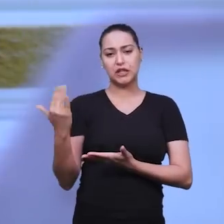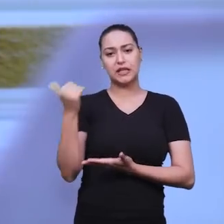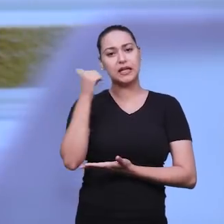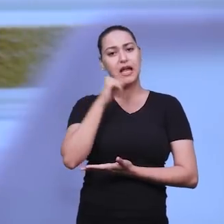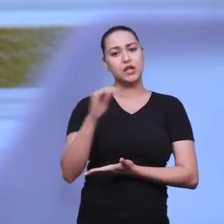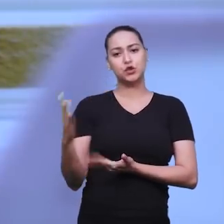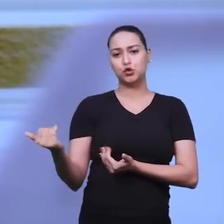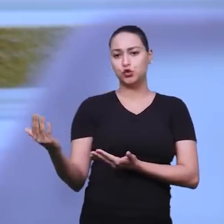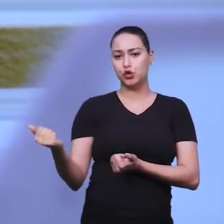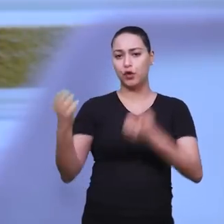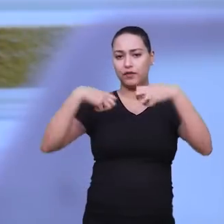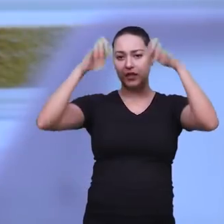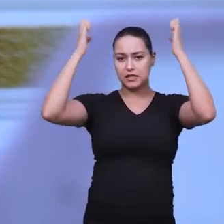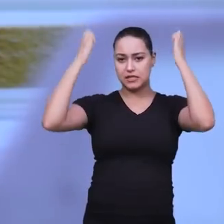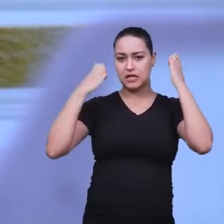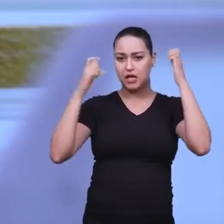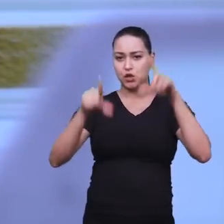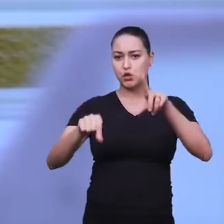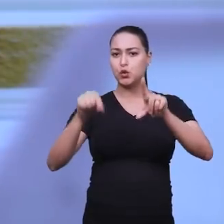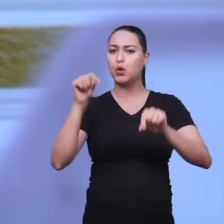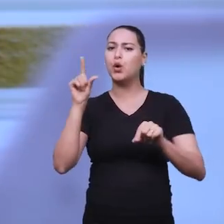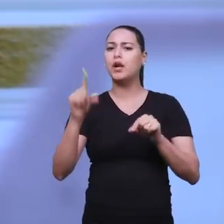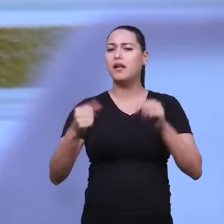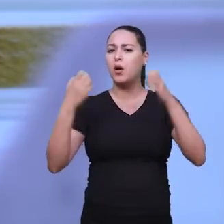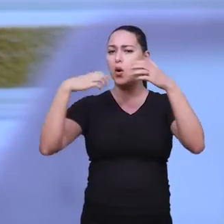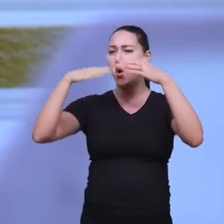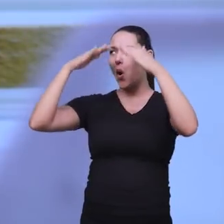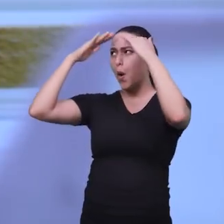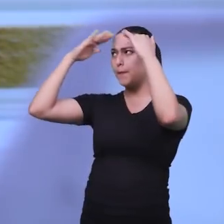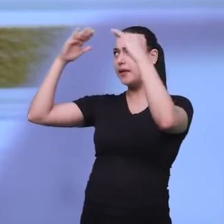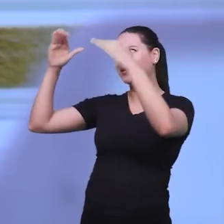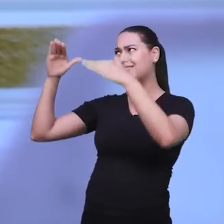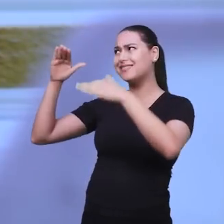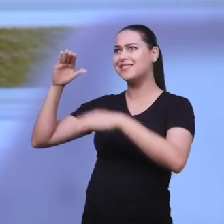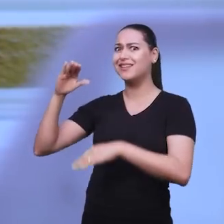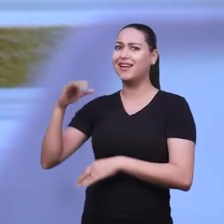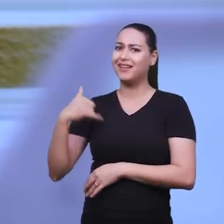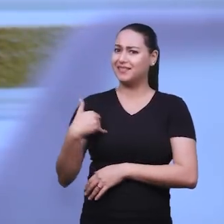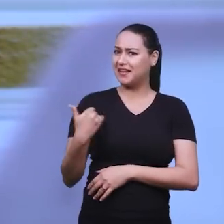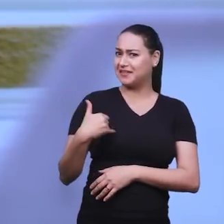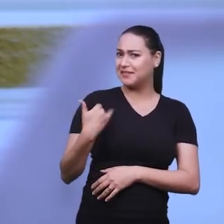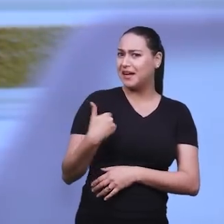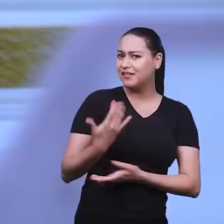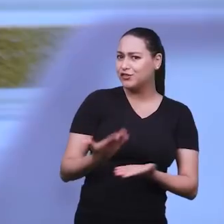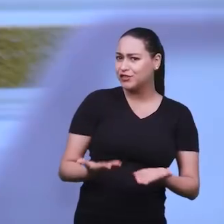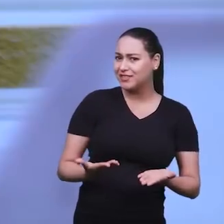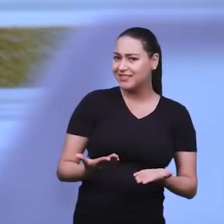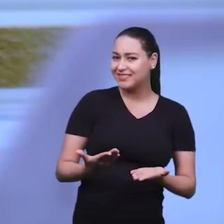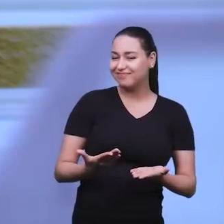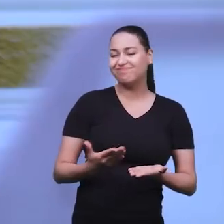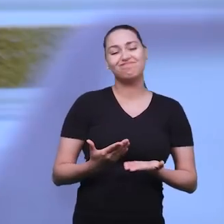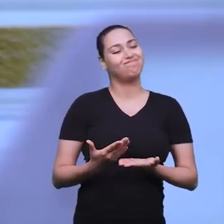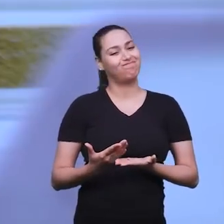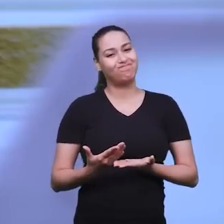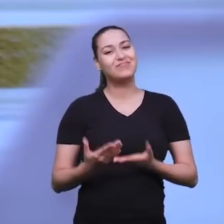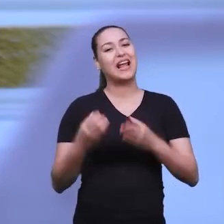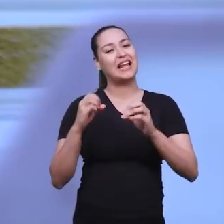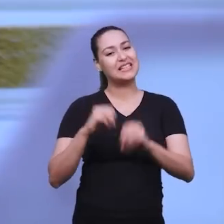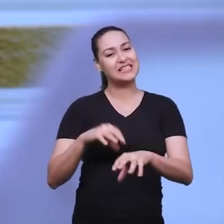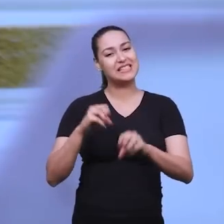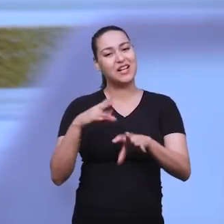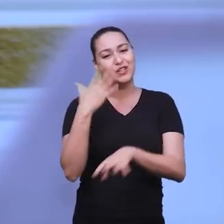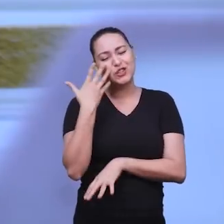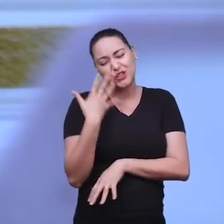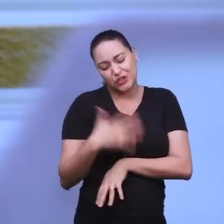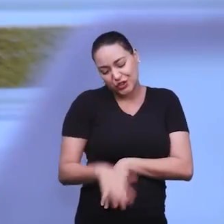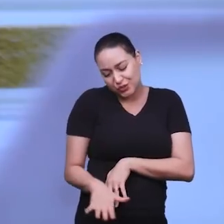a jovem Esther decidiu ser obediente nessa idade? É mais provável que ela tenha sido